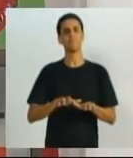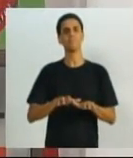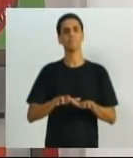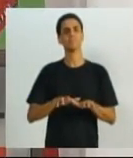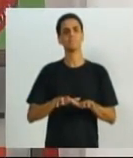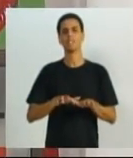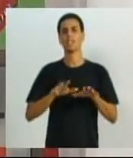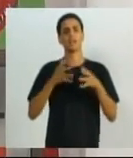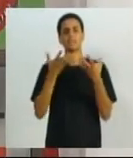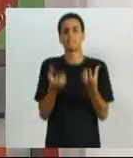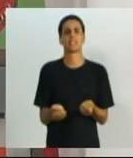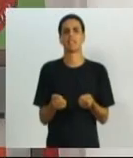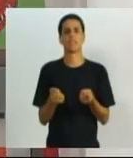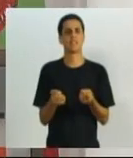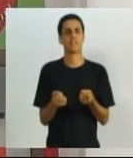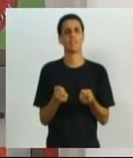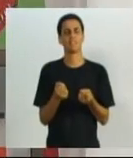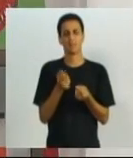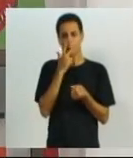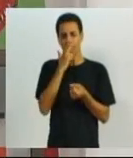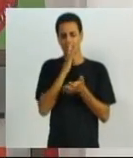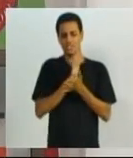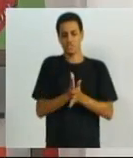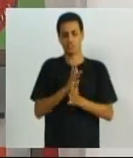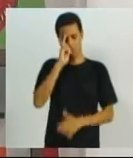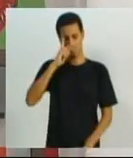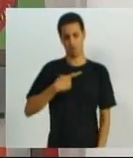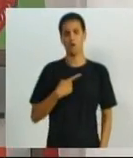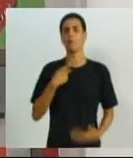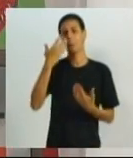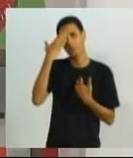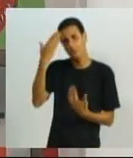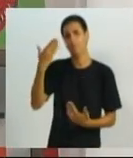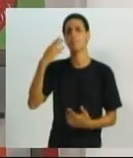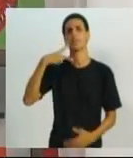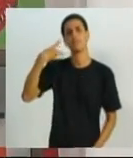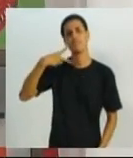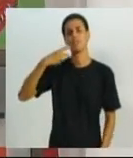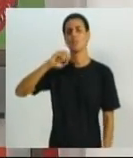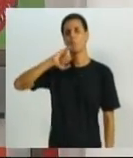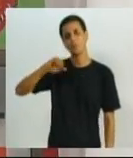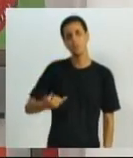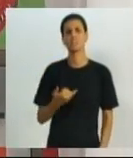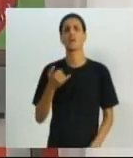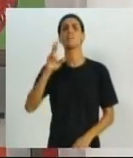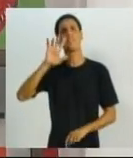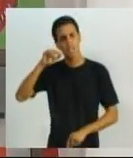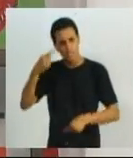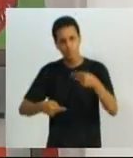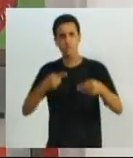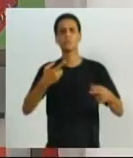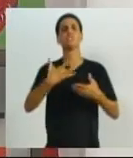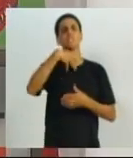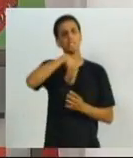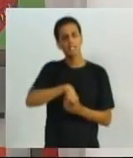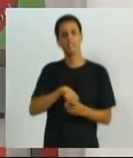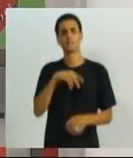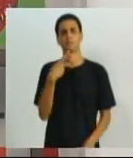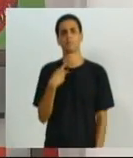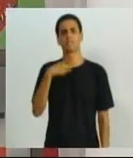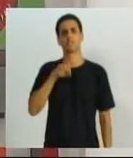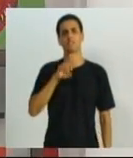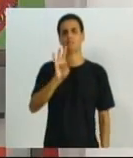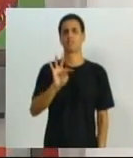essa situação que tem nos autodestruído. Obrigado, vereador, pela oportunidade. Nós vamos levar esse debate para dentro do PDT, e eu